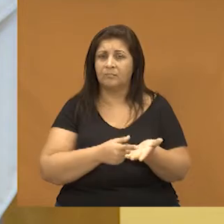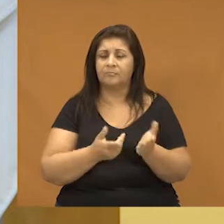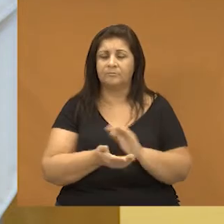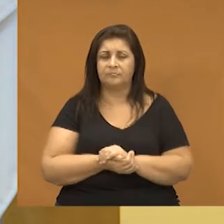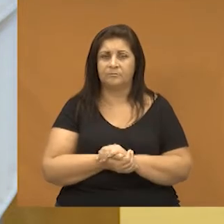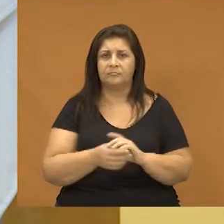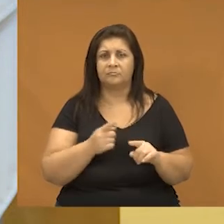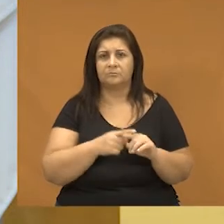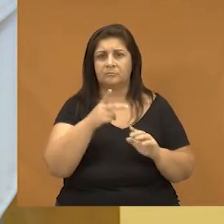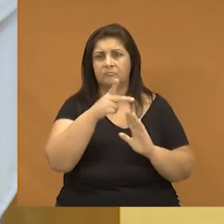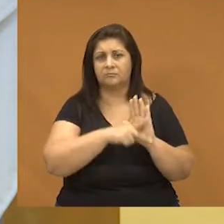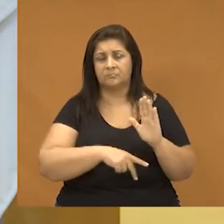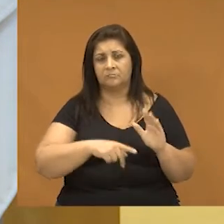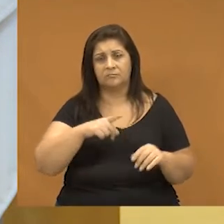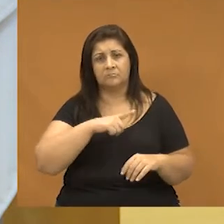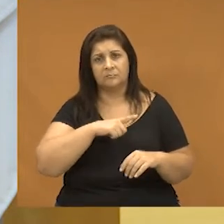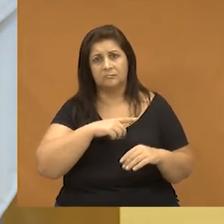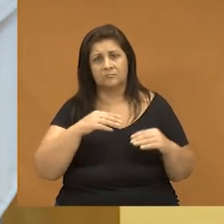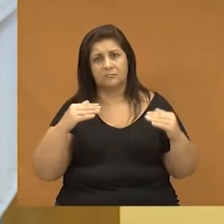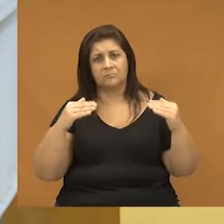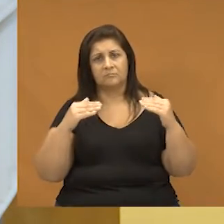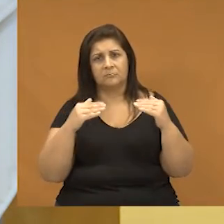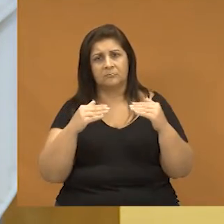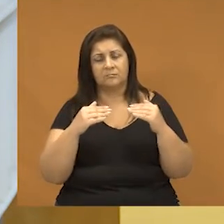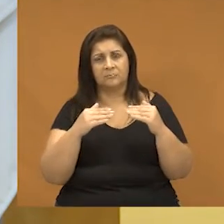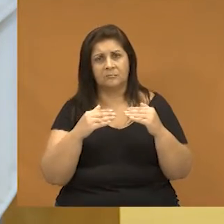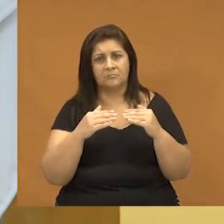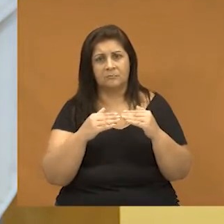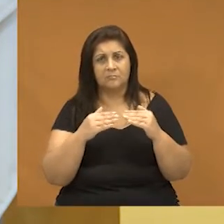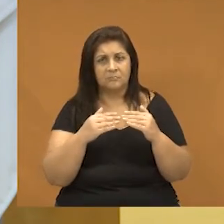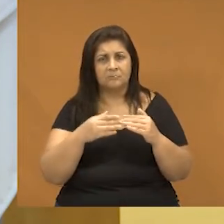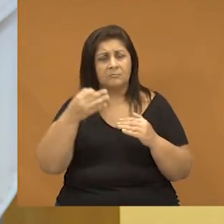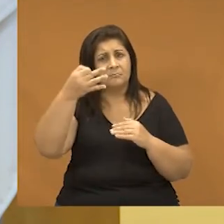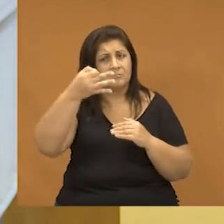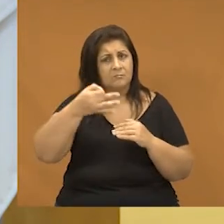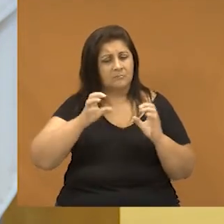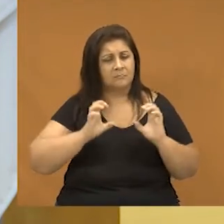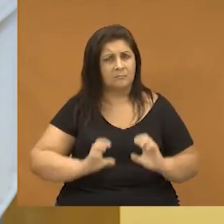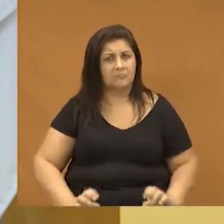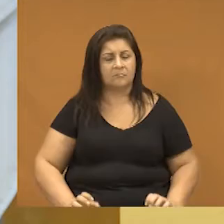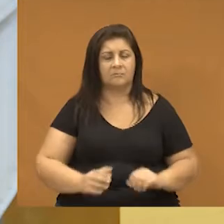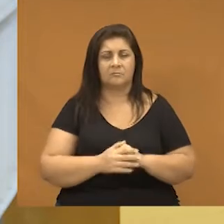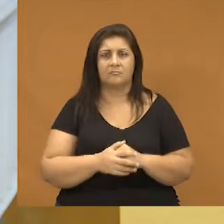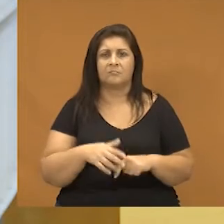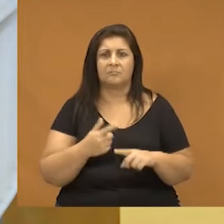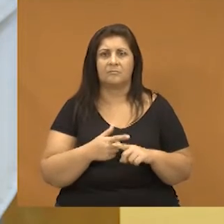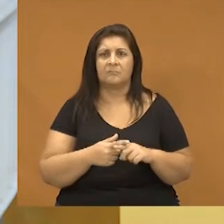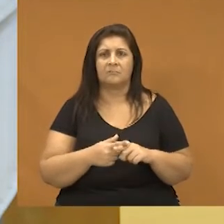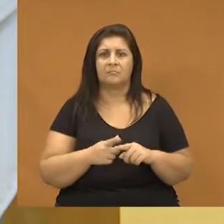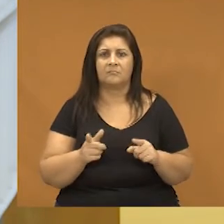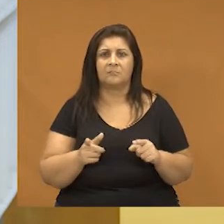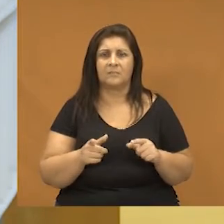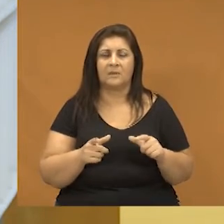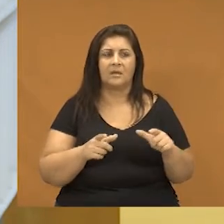tenham pareceres aqui da casa de forma bastante coerente, porque senão nós vamos dar um tratamento